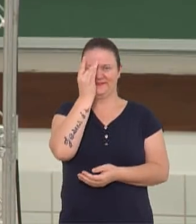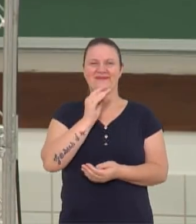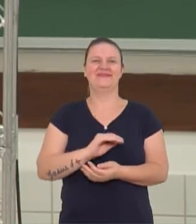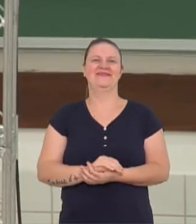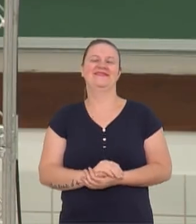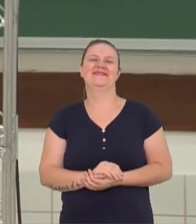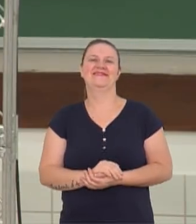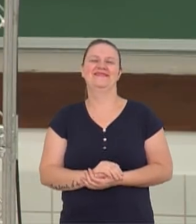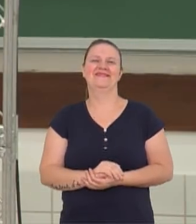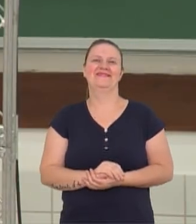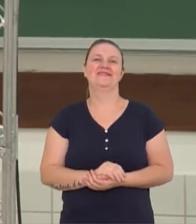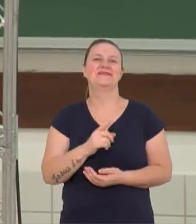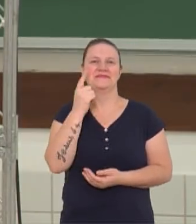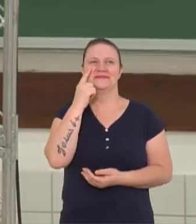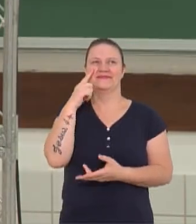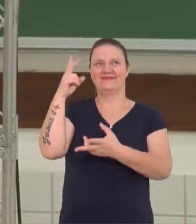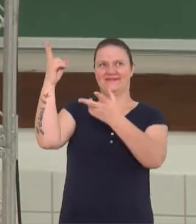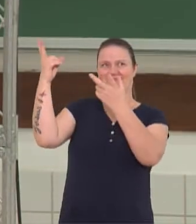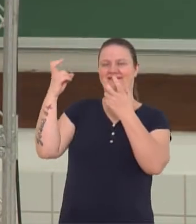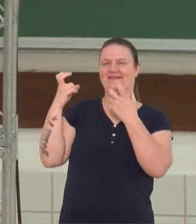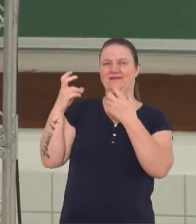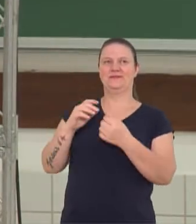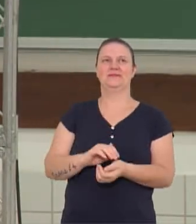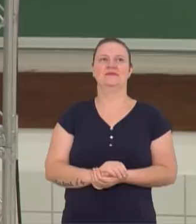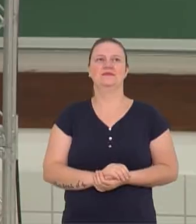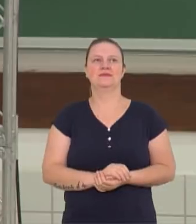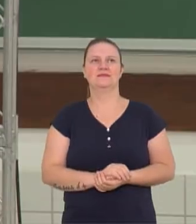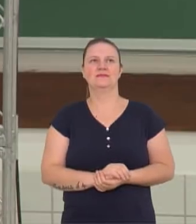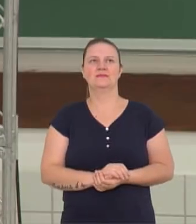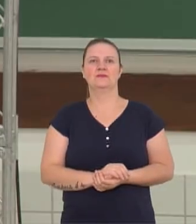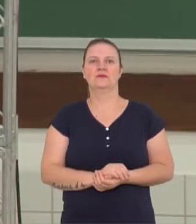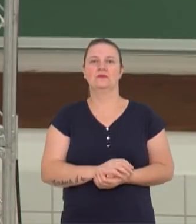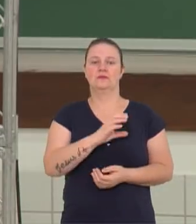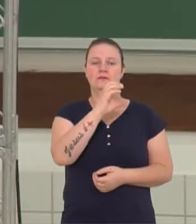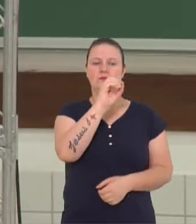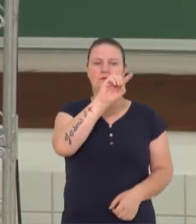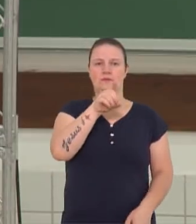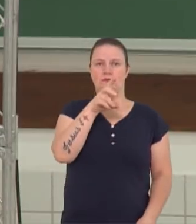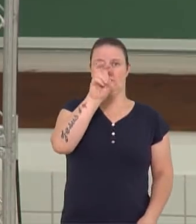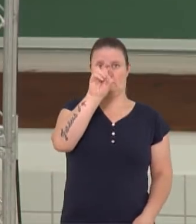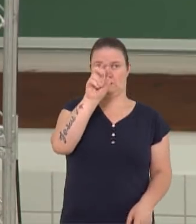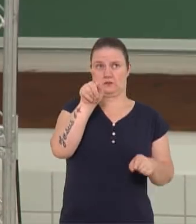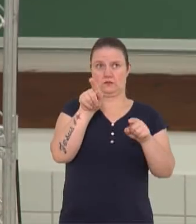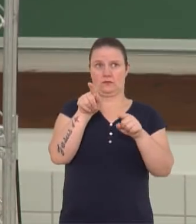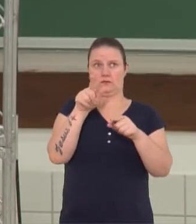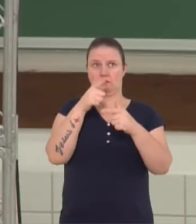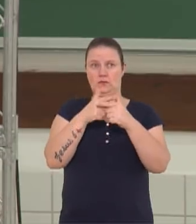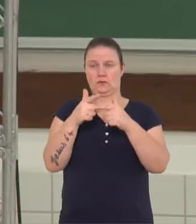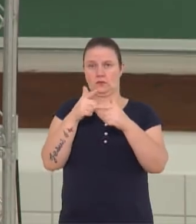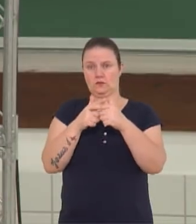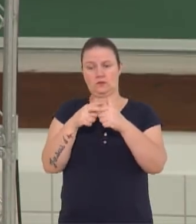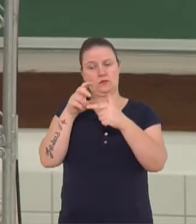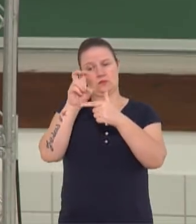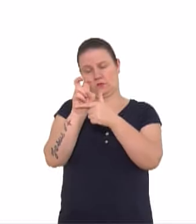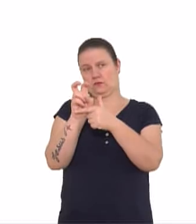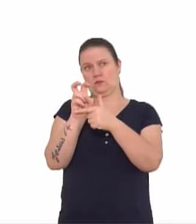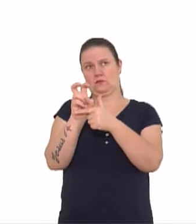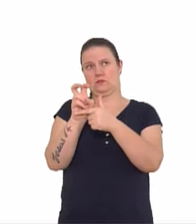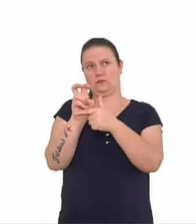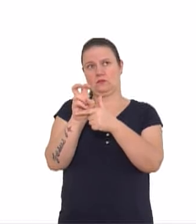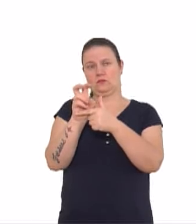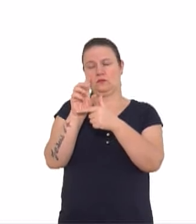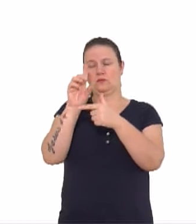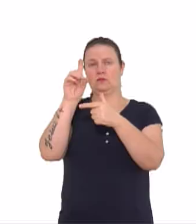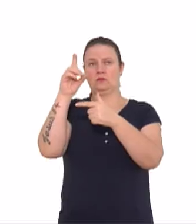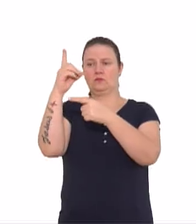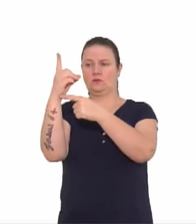tá bom? Olha lá então. 5 décimos são divisíveis por 5, deu